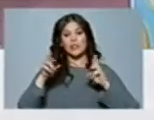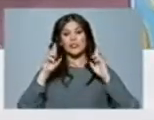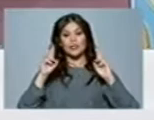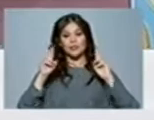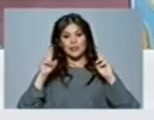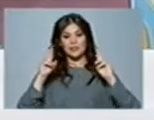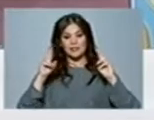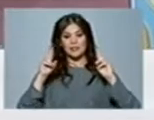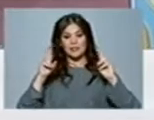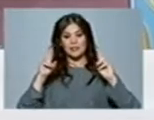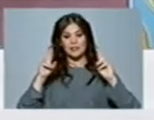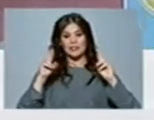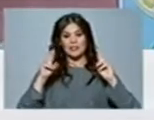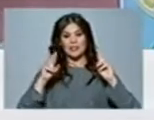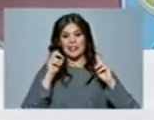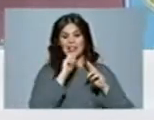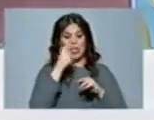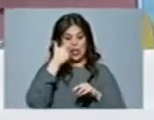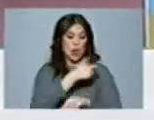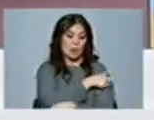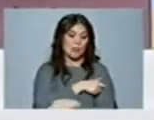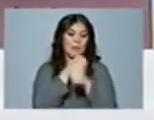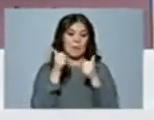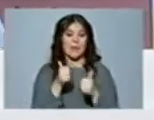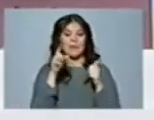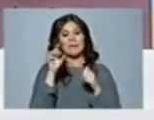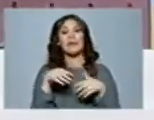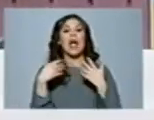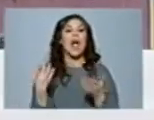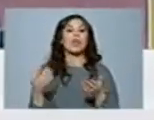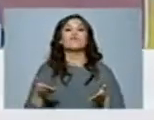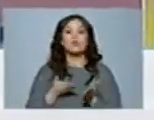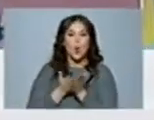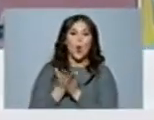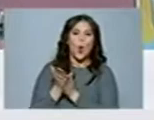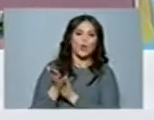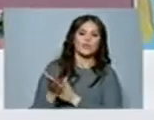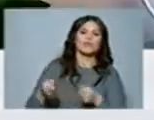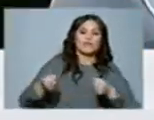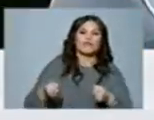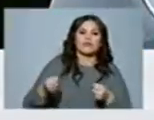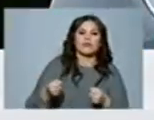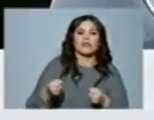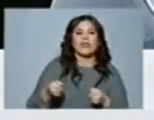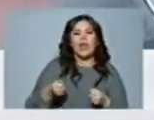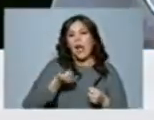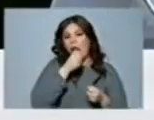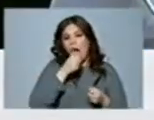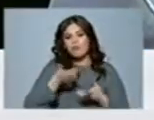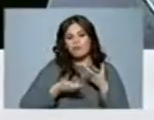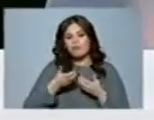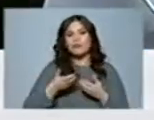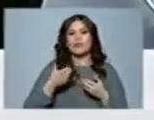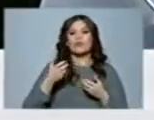bastante os consiga representar bem. Sim, com certeza. Vamos então colocar aqui, já temos aqui o caldo, as couvinhas.